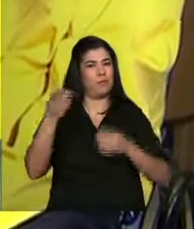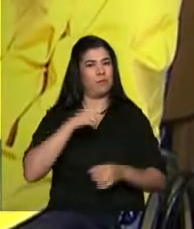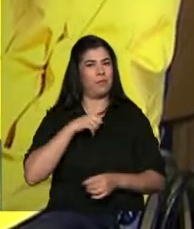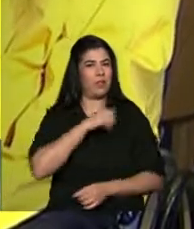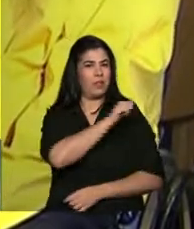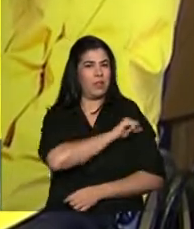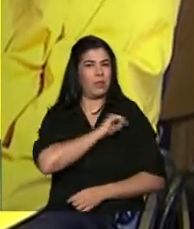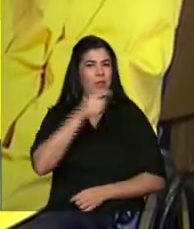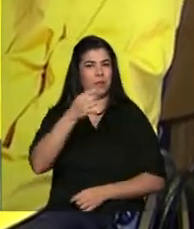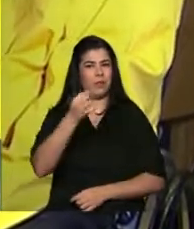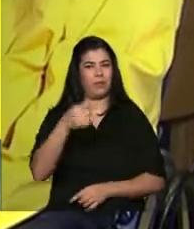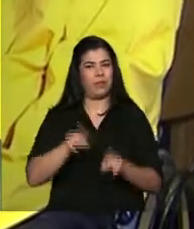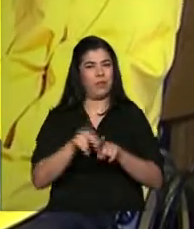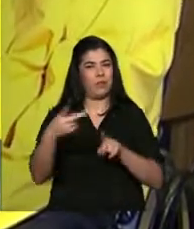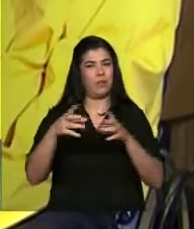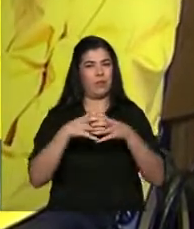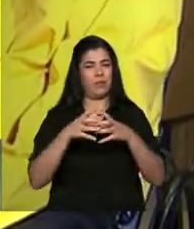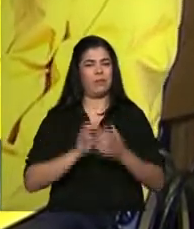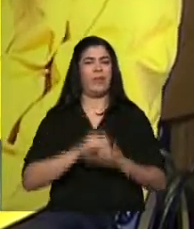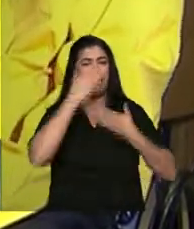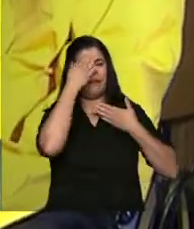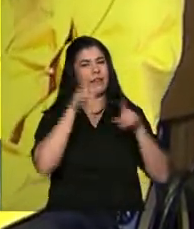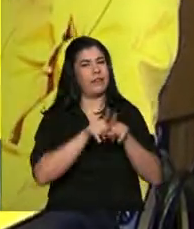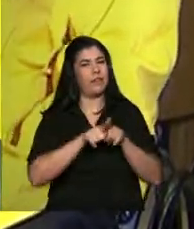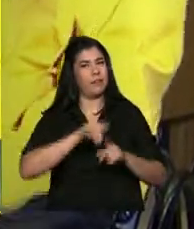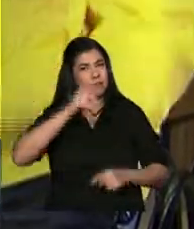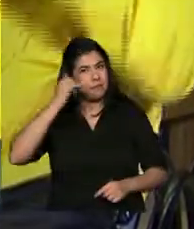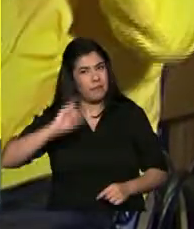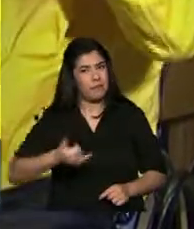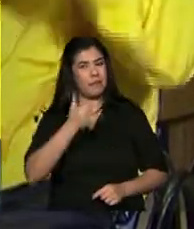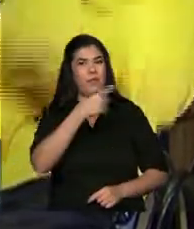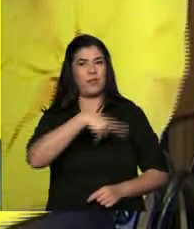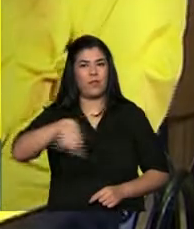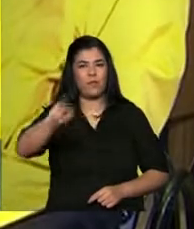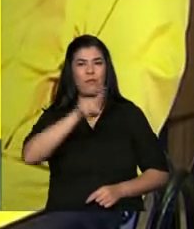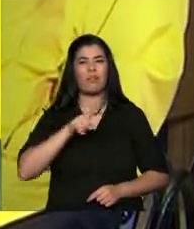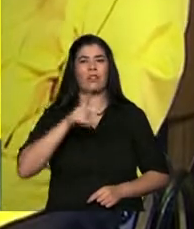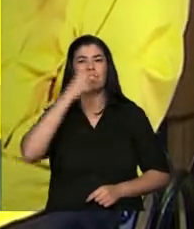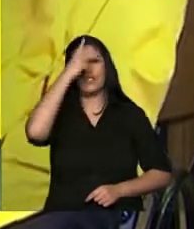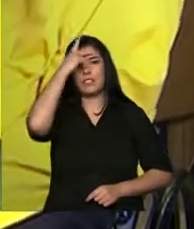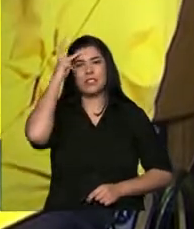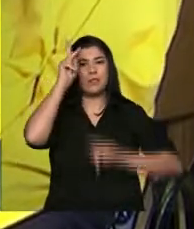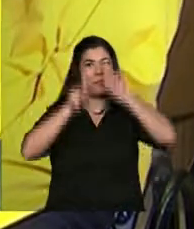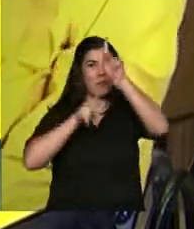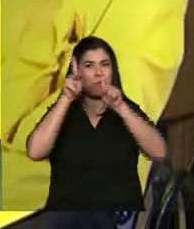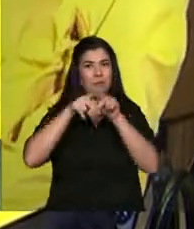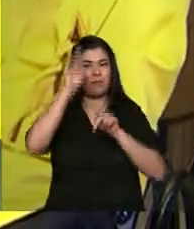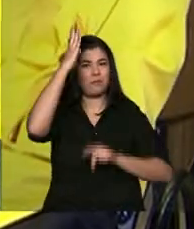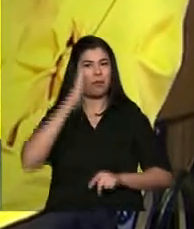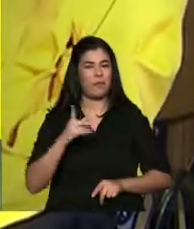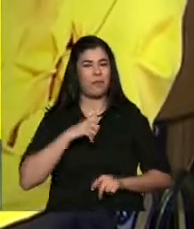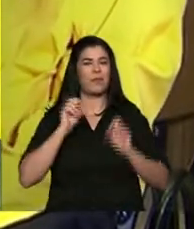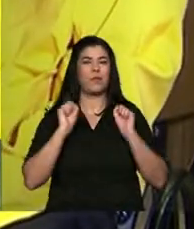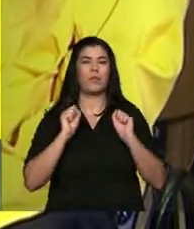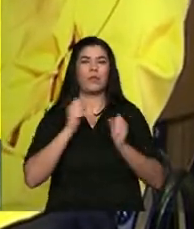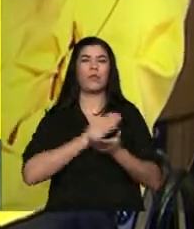equipe. Eu que agradeço, aproveito a oportunidade para convocar, né, toda a torcida brasileira. A partir de 7 de